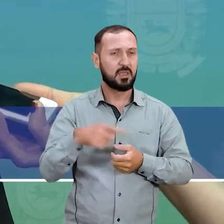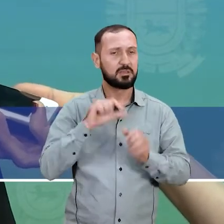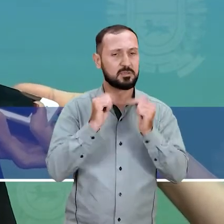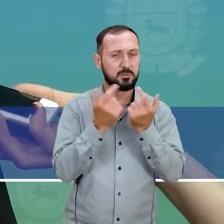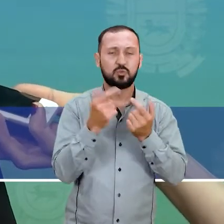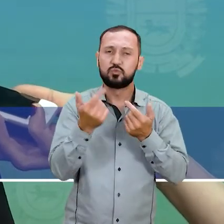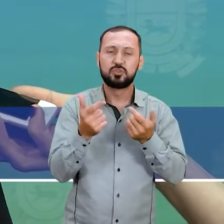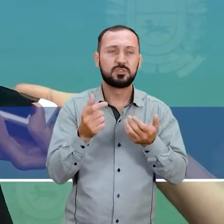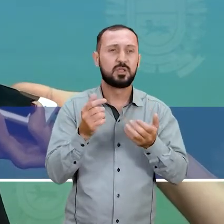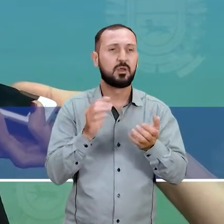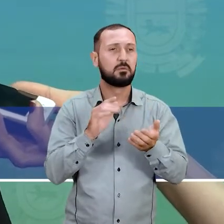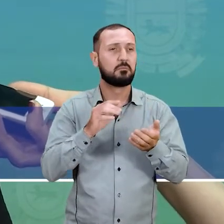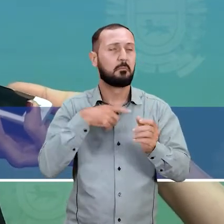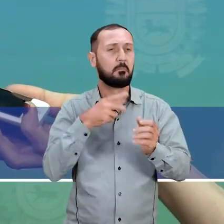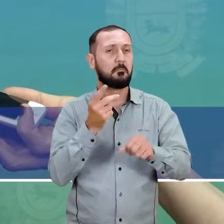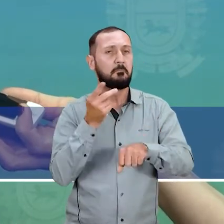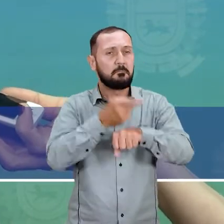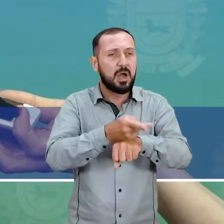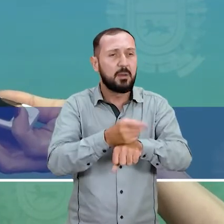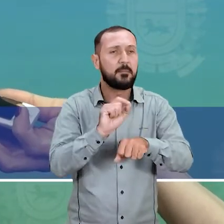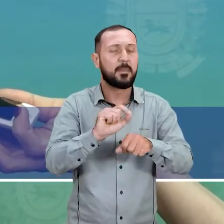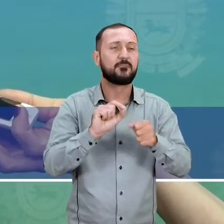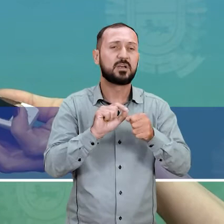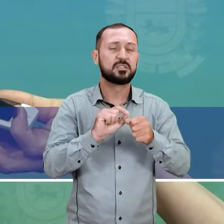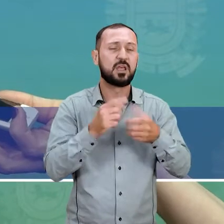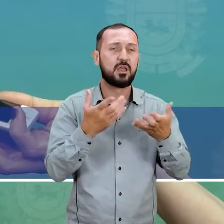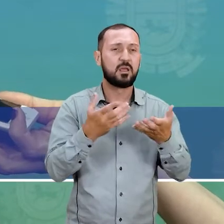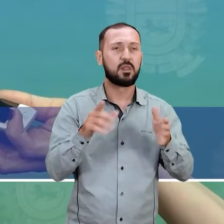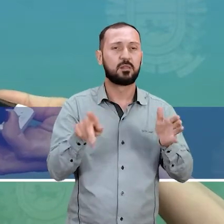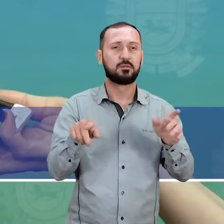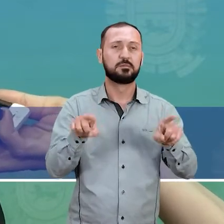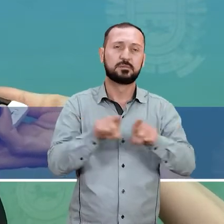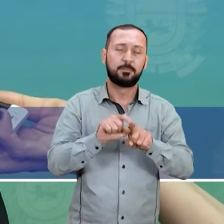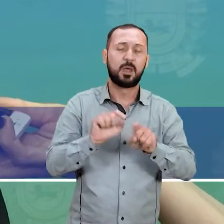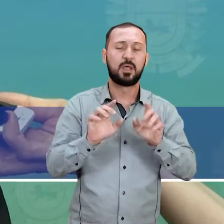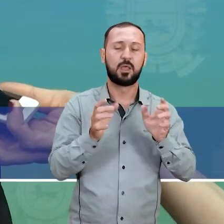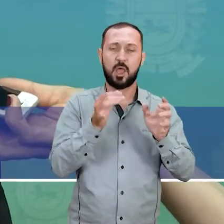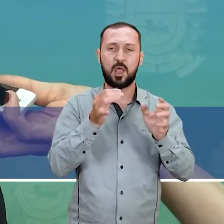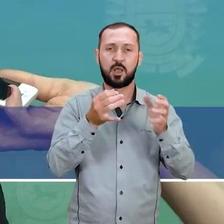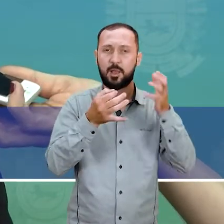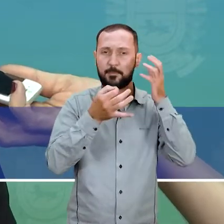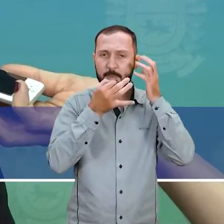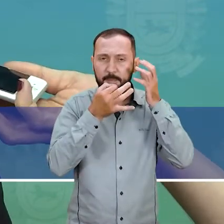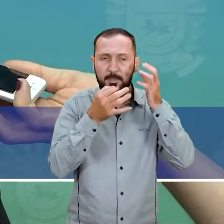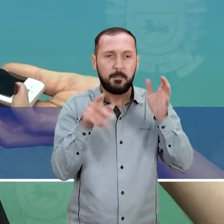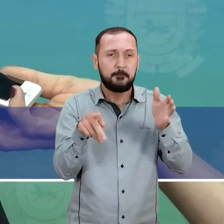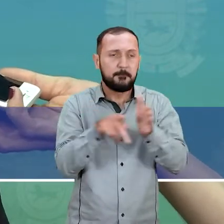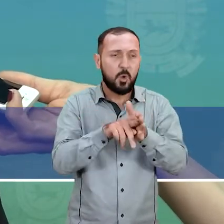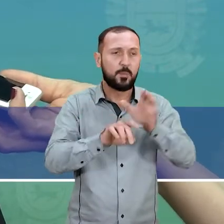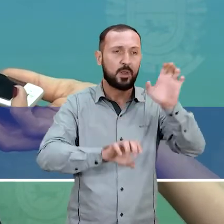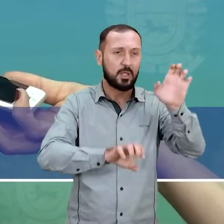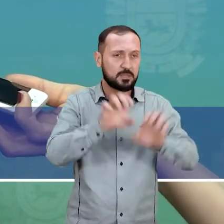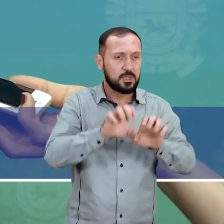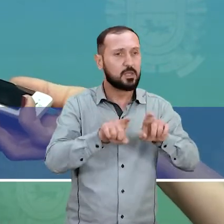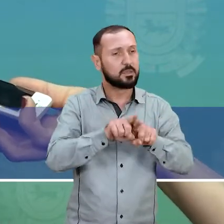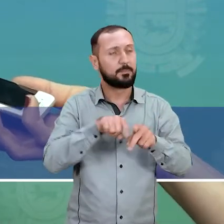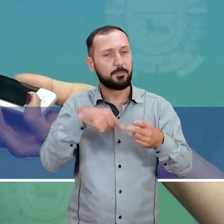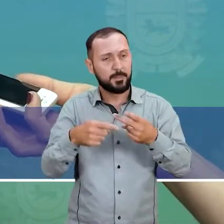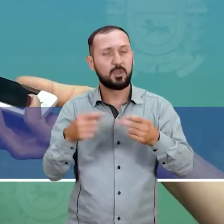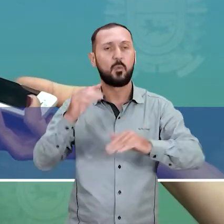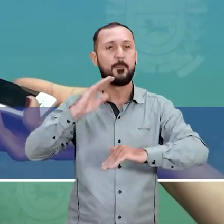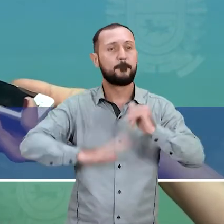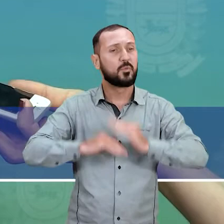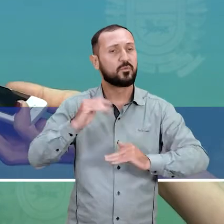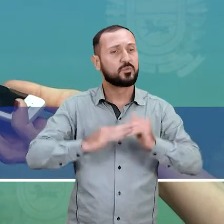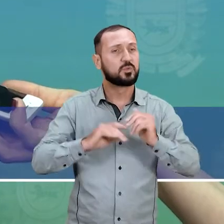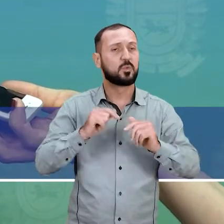premiação permanente, uma comenda que pudesse homenagear tanto os radiodifusores, os que investem no setor, quanto os profissionais de